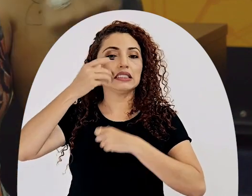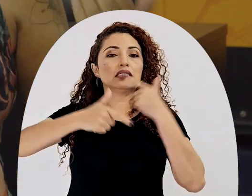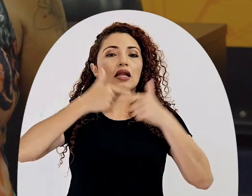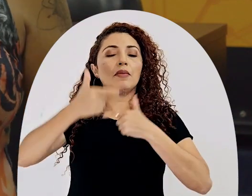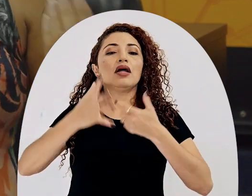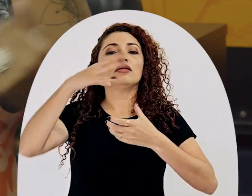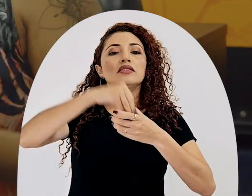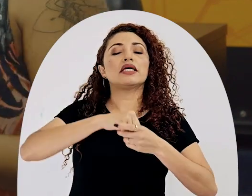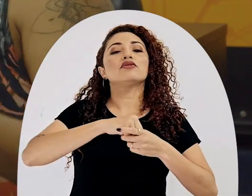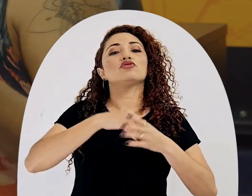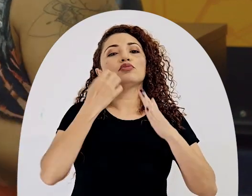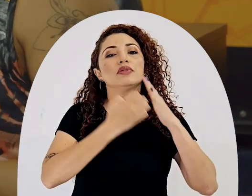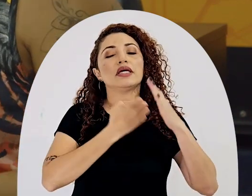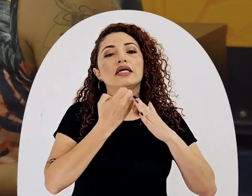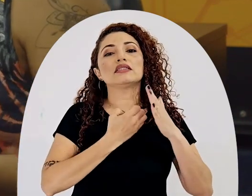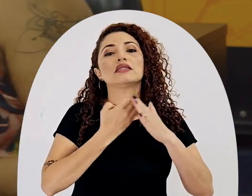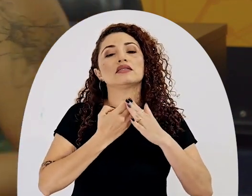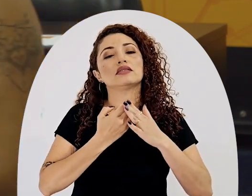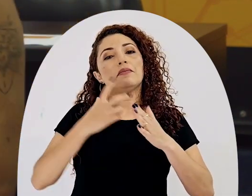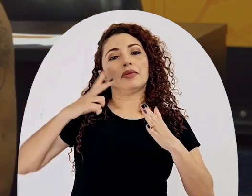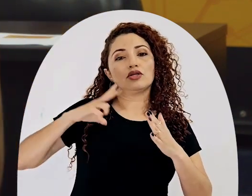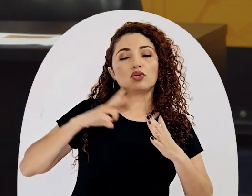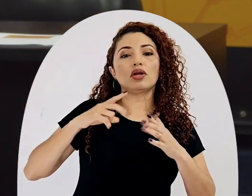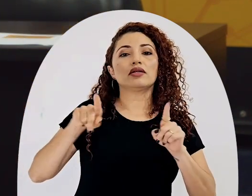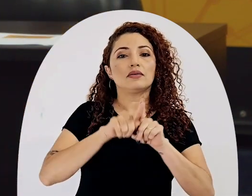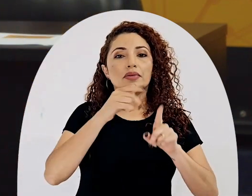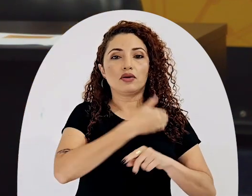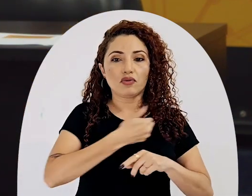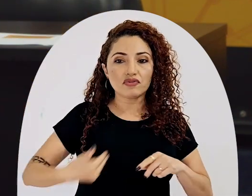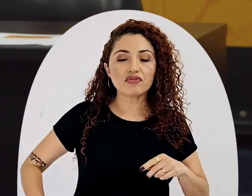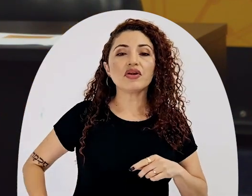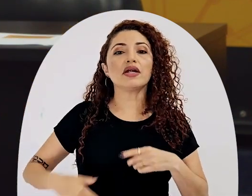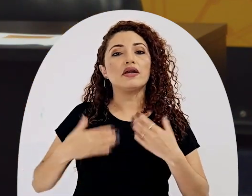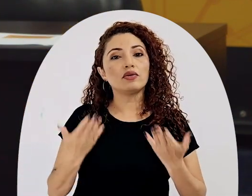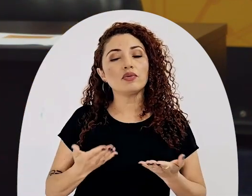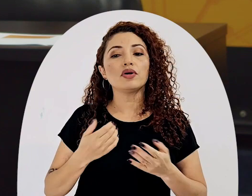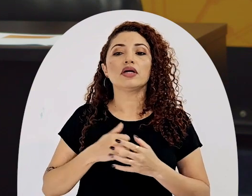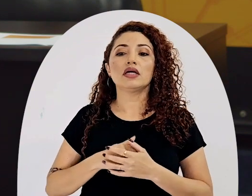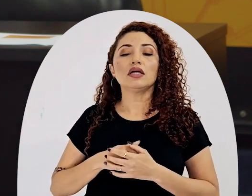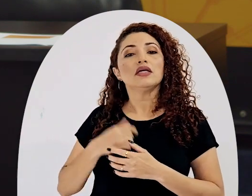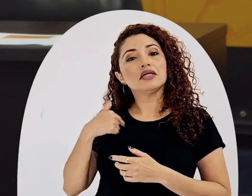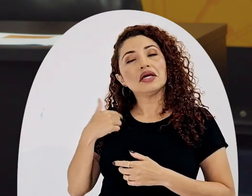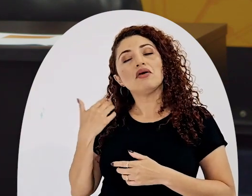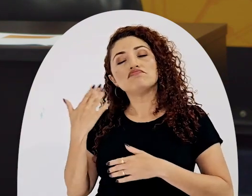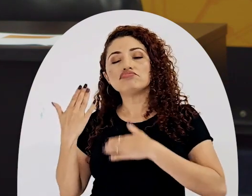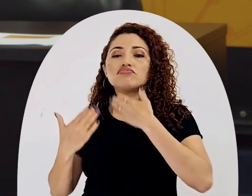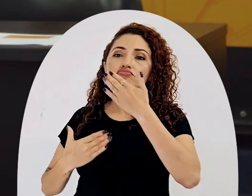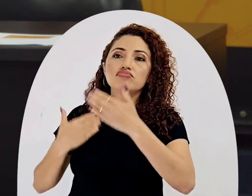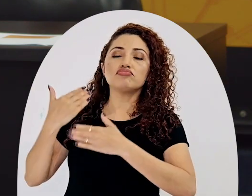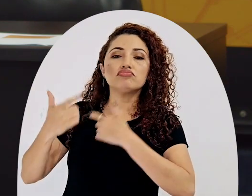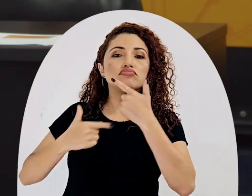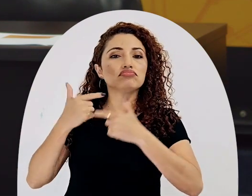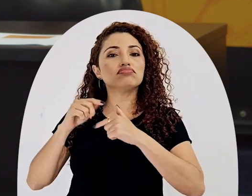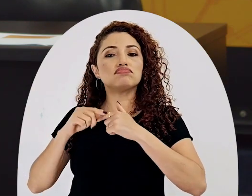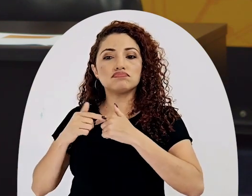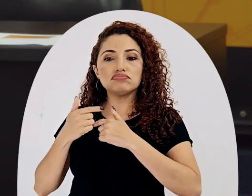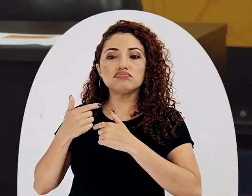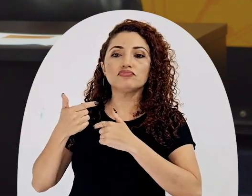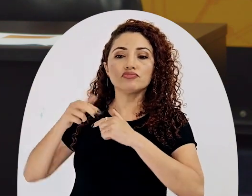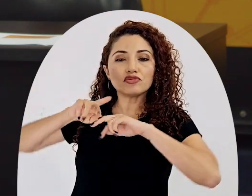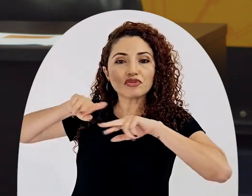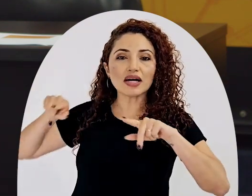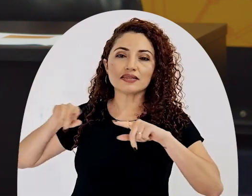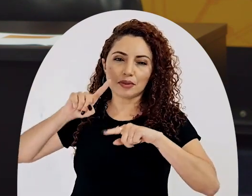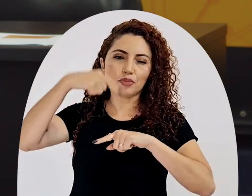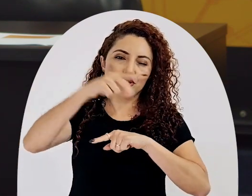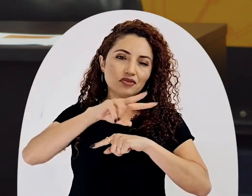mas nos últimos 10 anos eu passei no mercado segurador. E aí, mediante alguns atravessamentos que a Danúbia teve, que lá na frente vocês vão